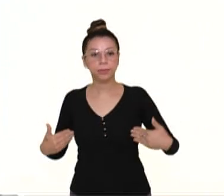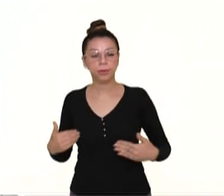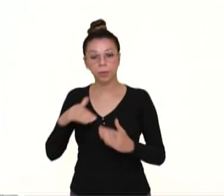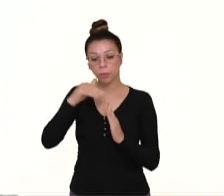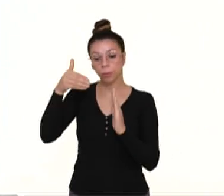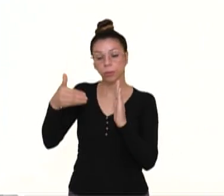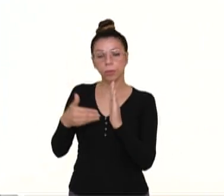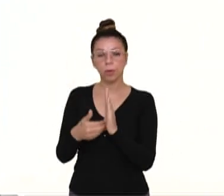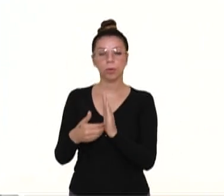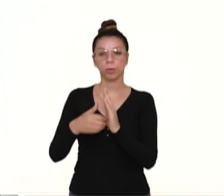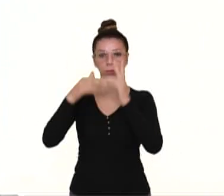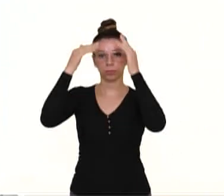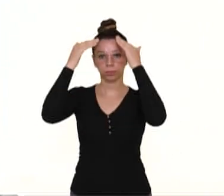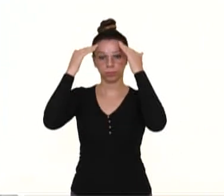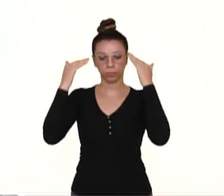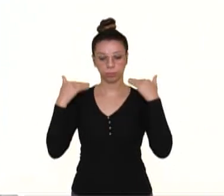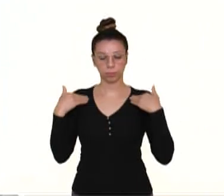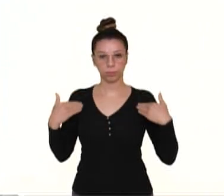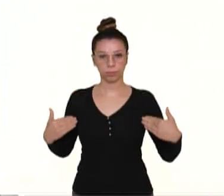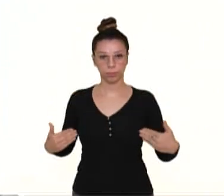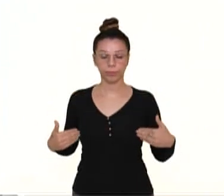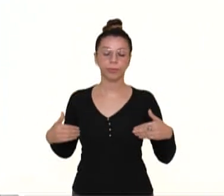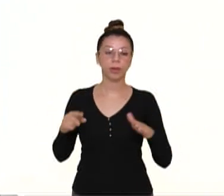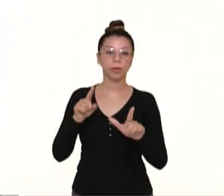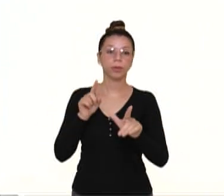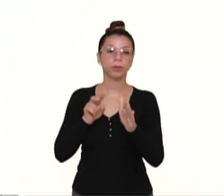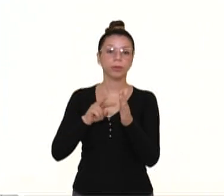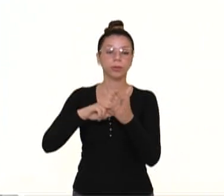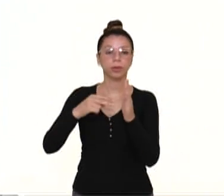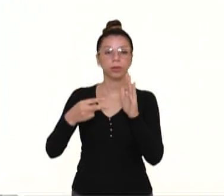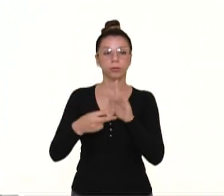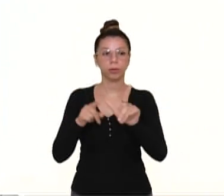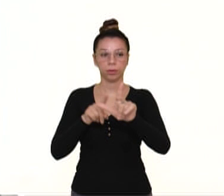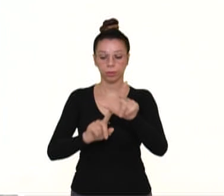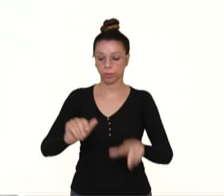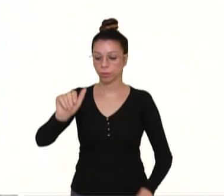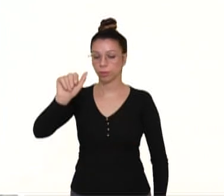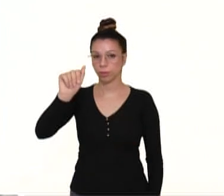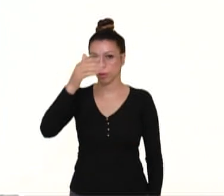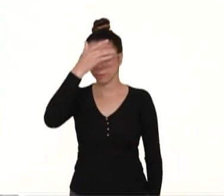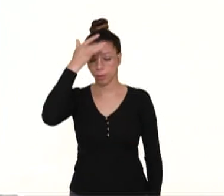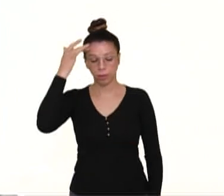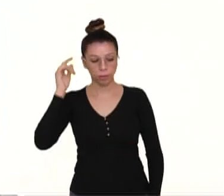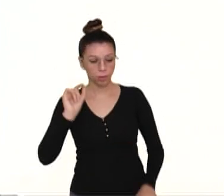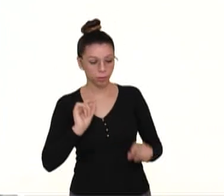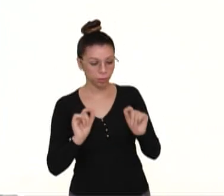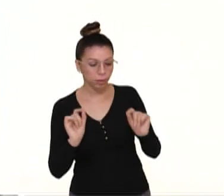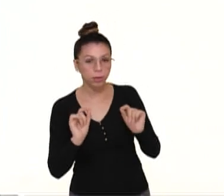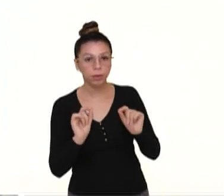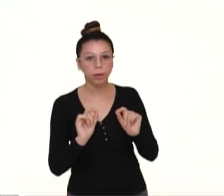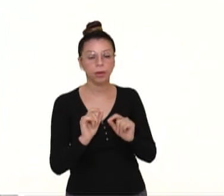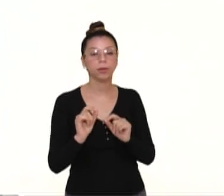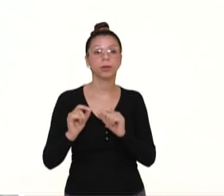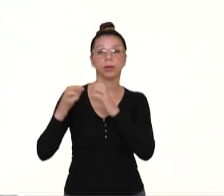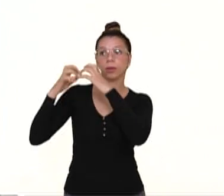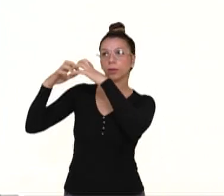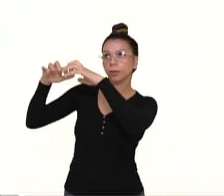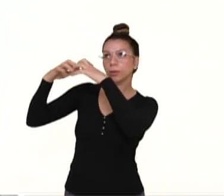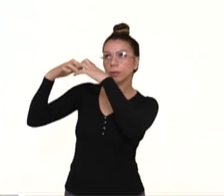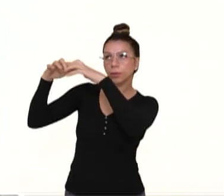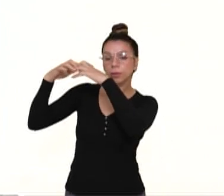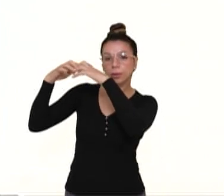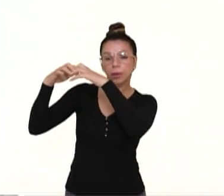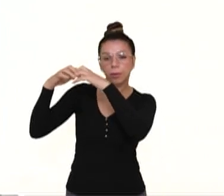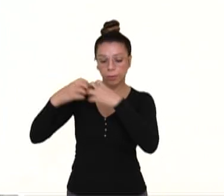indivíduo. Isso quer dizer que, alternativa A dança envolve o praticante de forma racional, emocional e